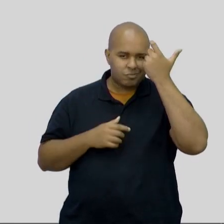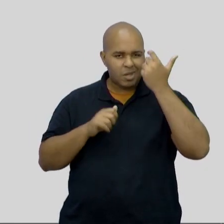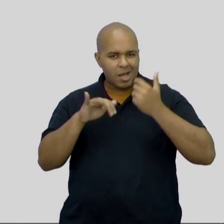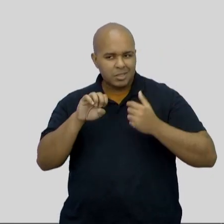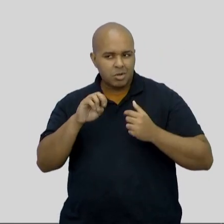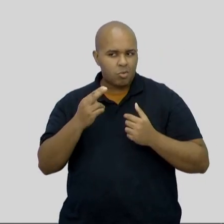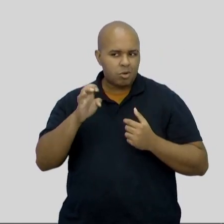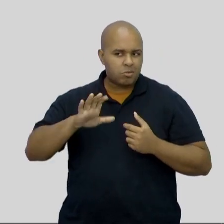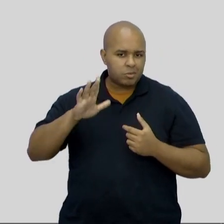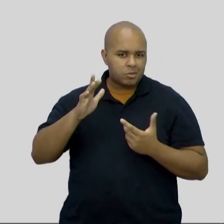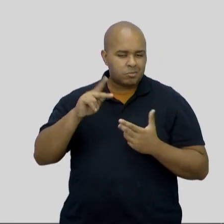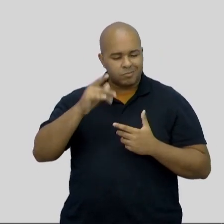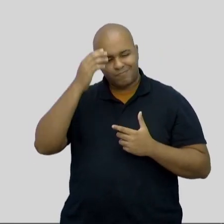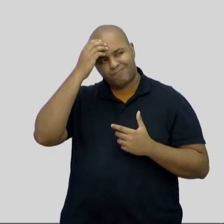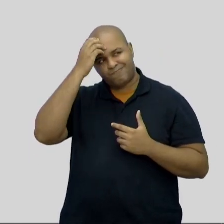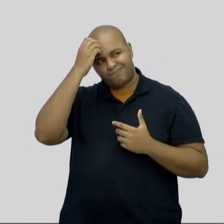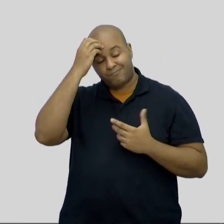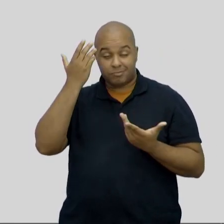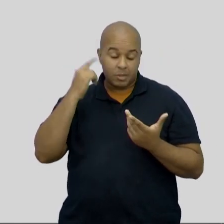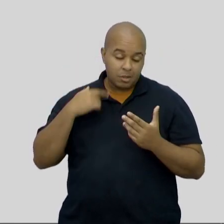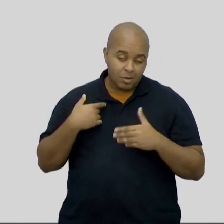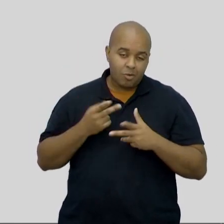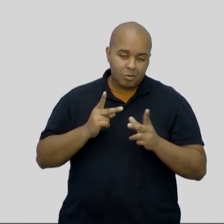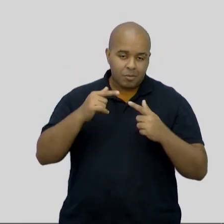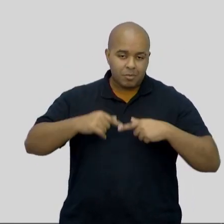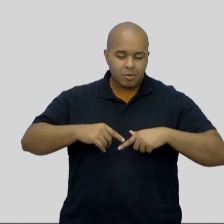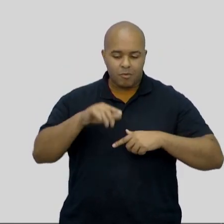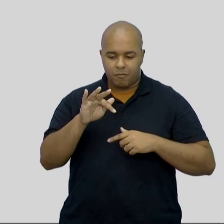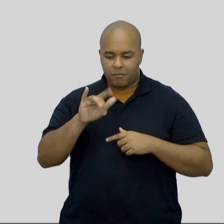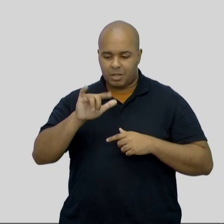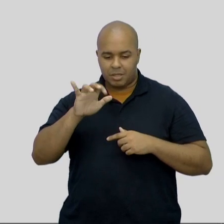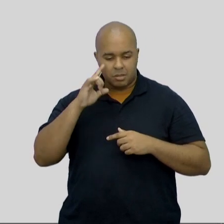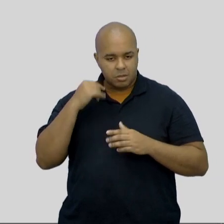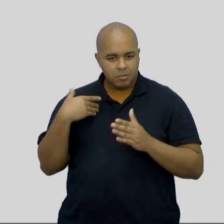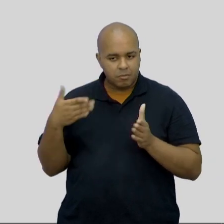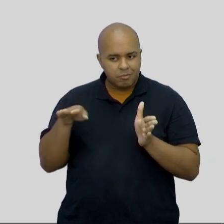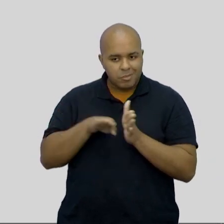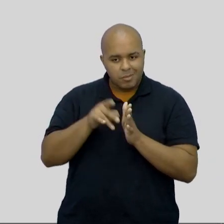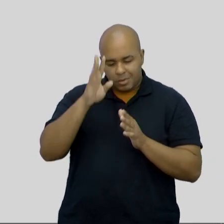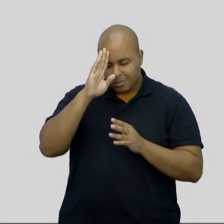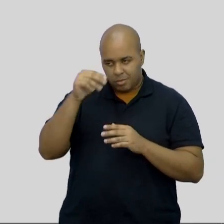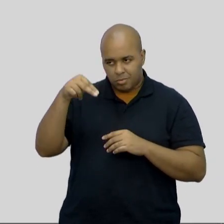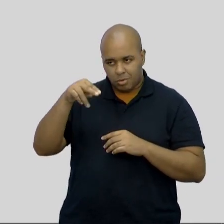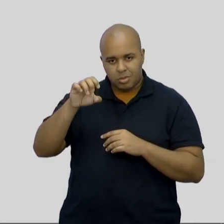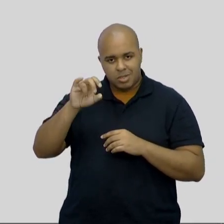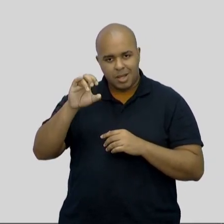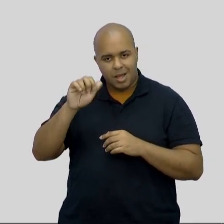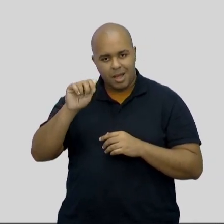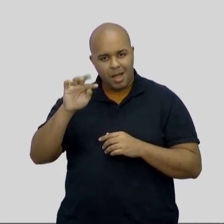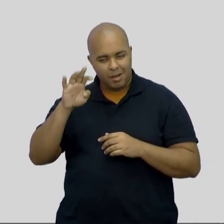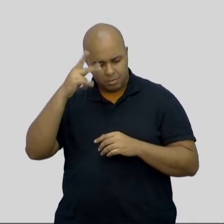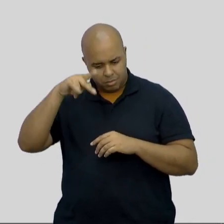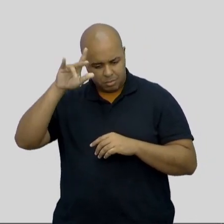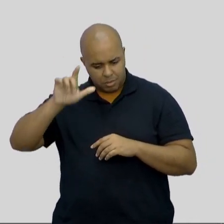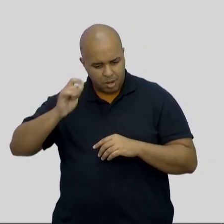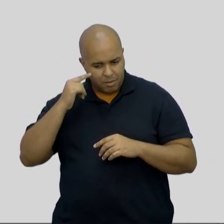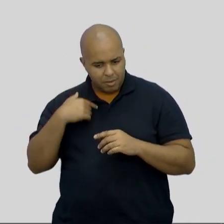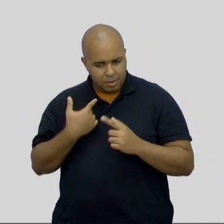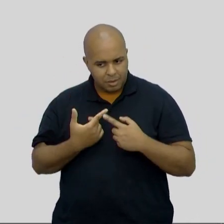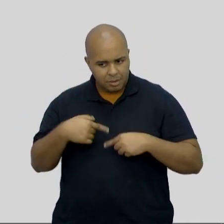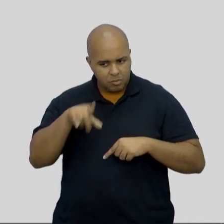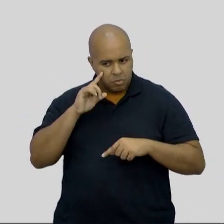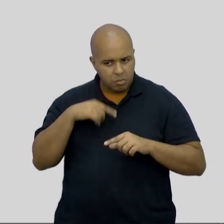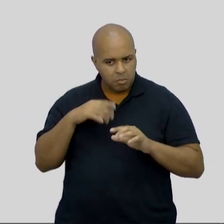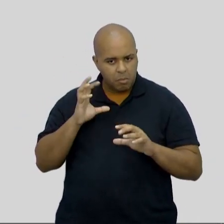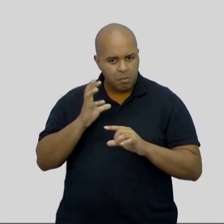Me fugiu agora na cabeça aqui, mas enfim, os fenícios eles chegaram principalmente no norte da África e aí eles